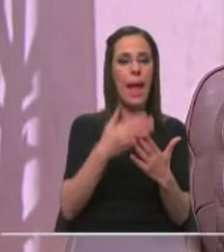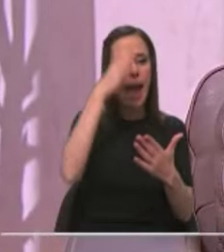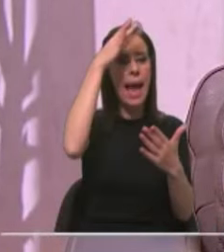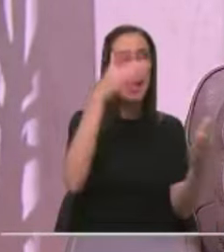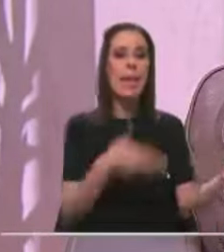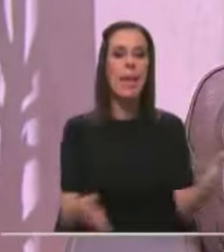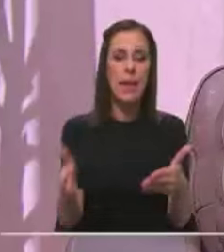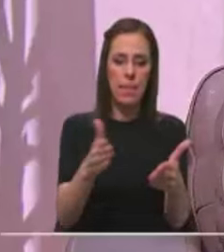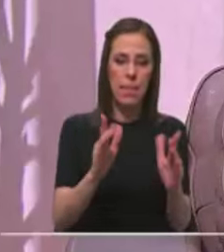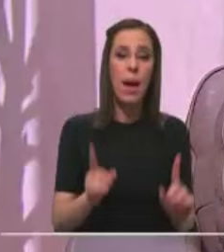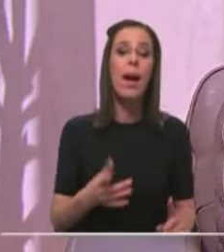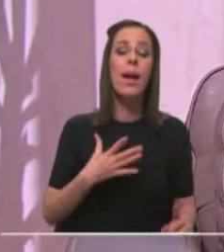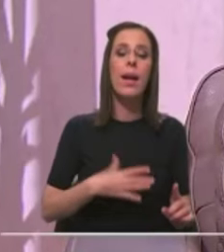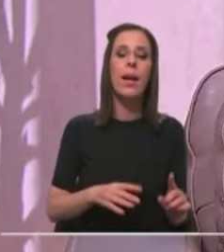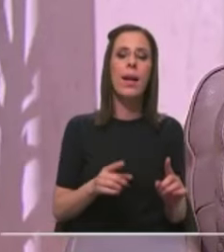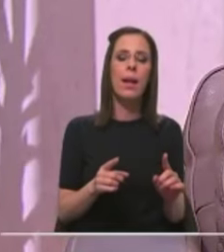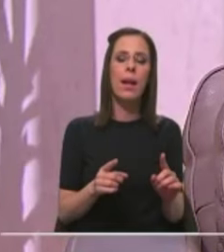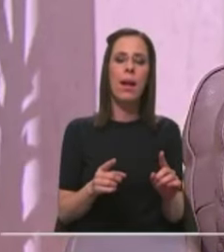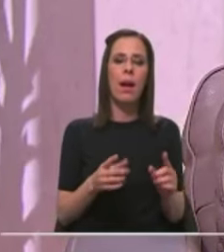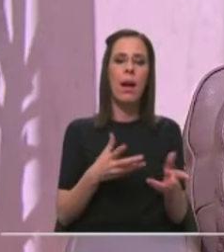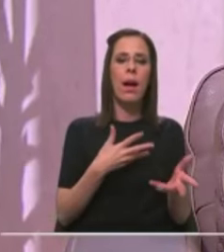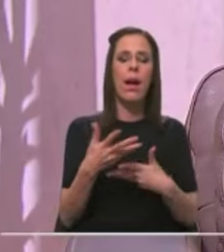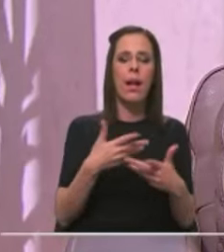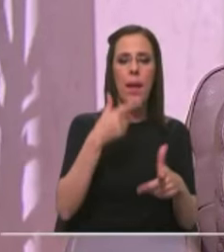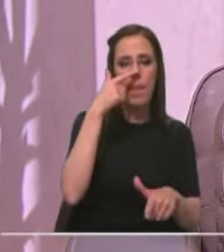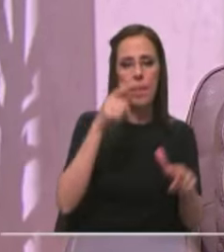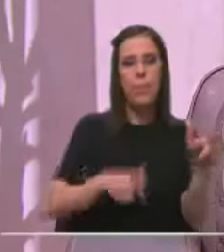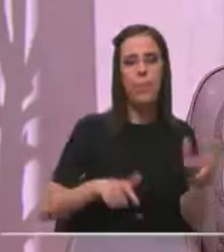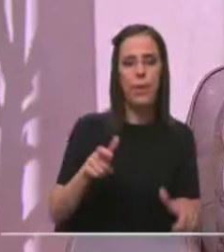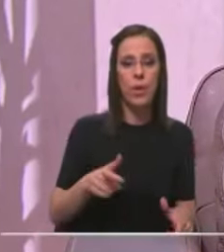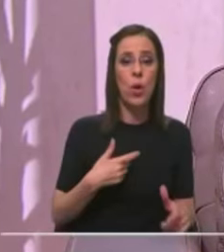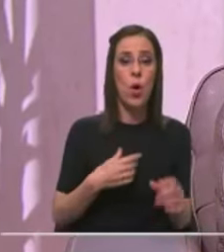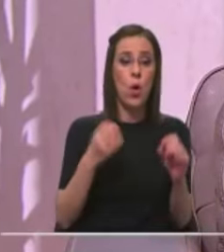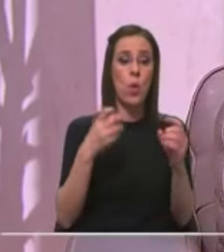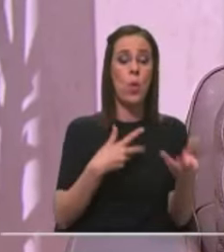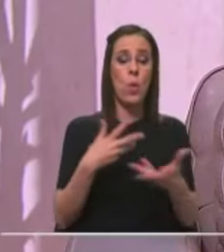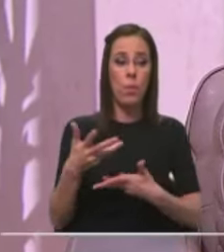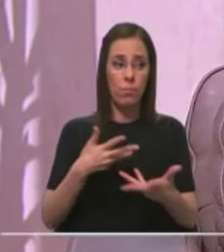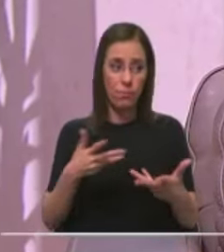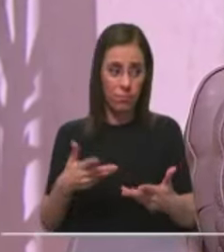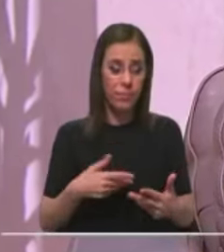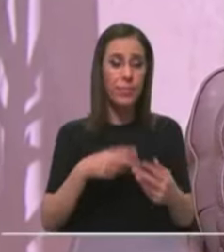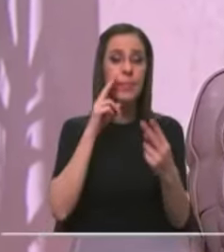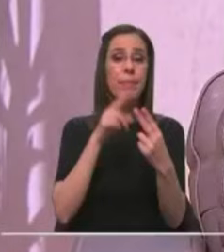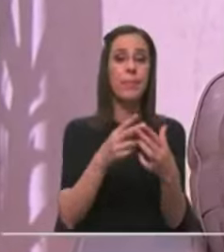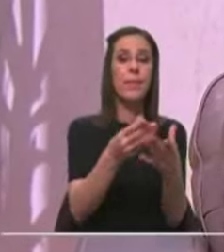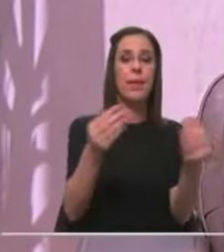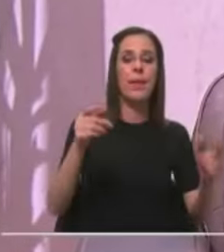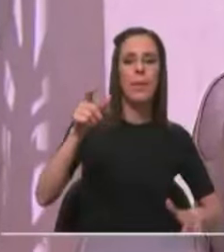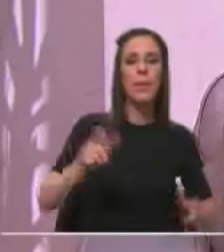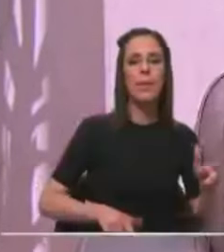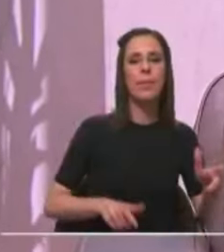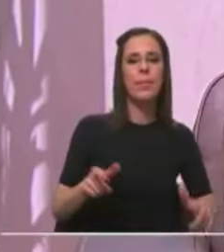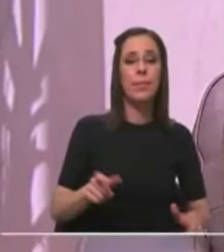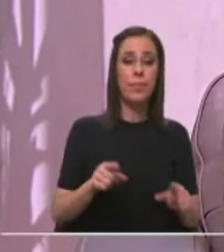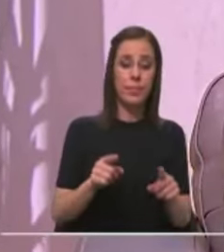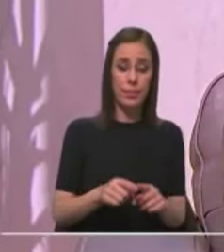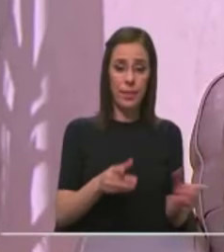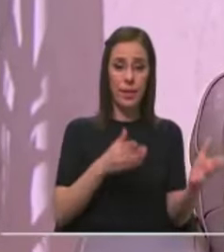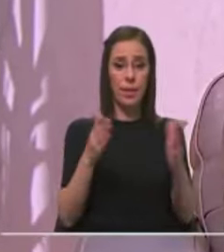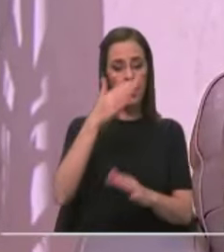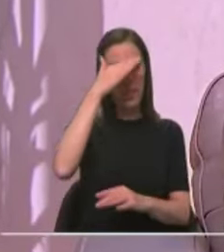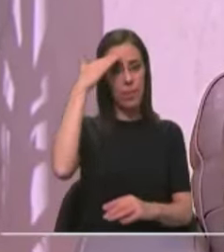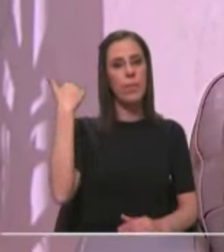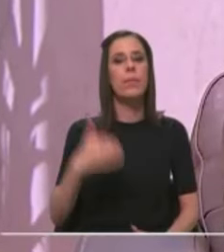forma e também queria me testar queria relacionar-se com pessoas que eu nunca me tinha relacionado que eu sabia que encontrar muitas assim essa acabou por ser a parte mais